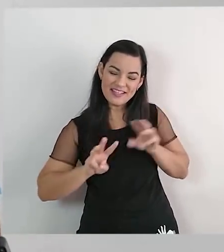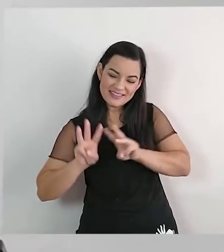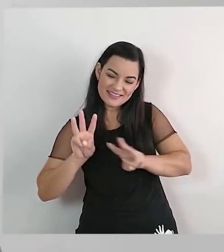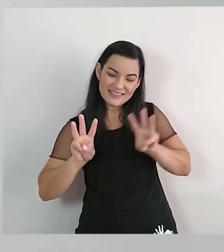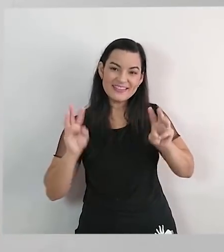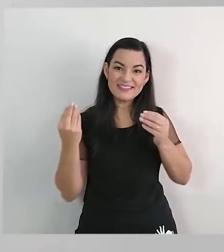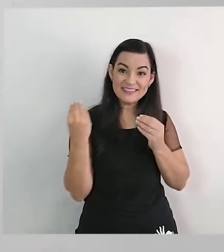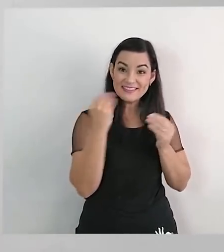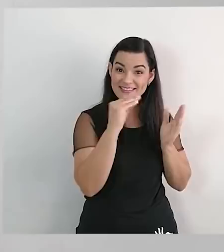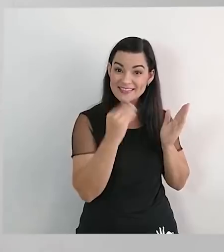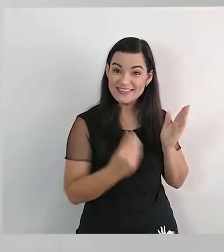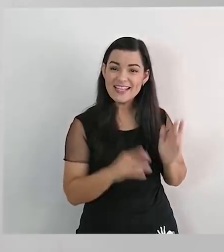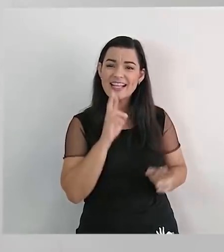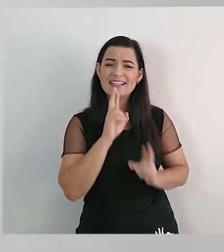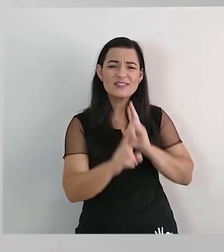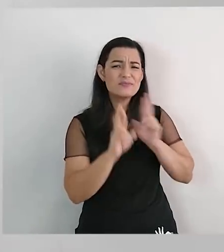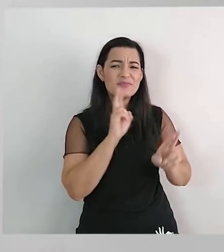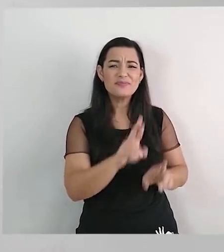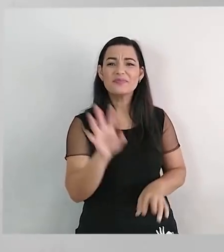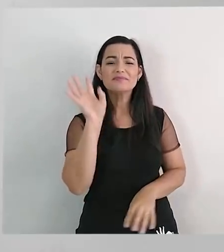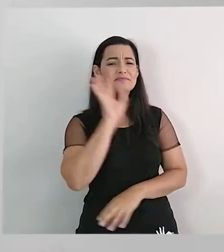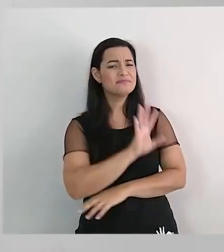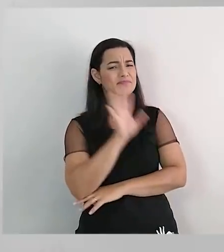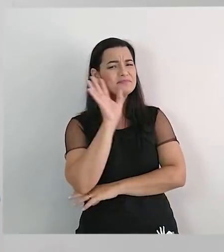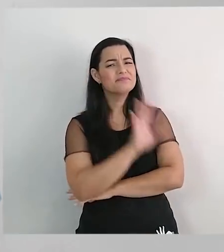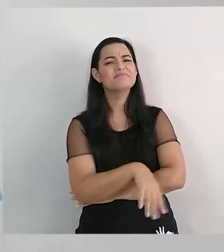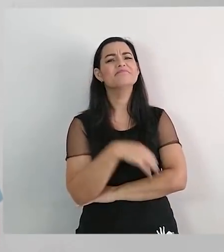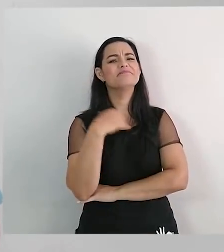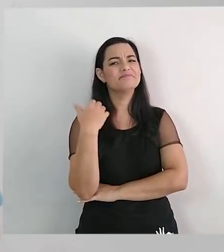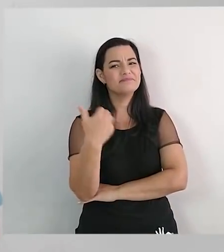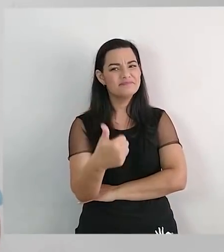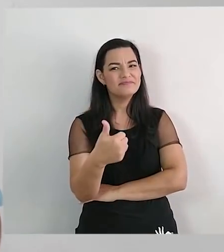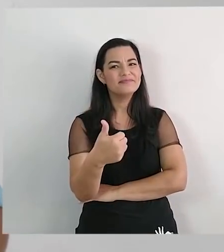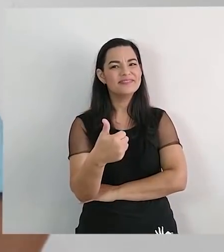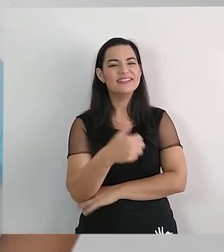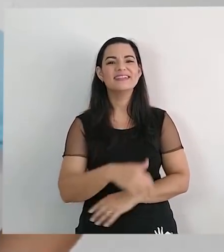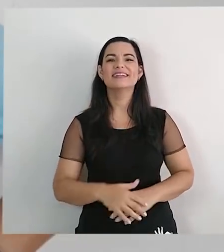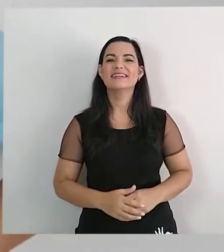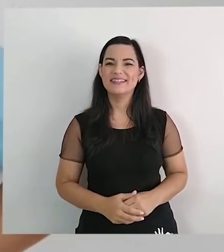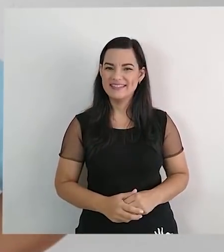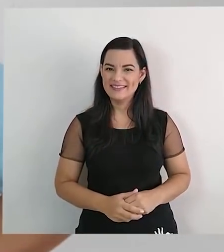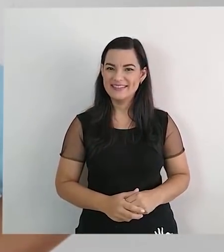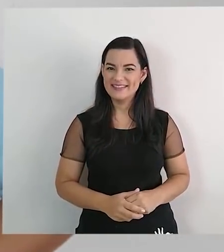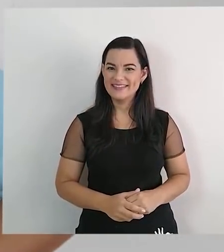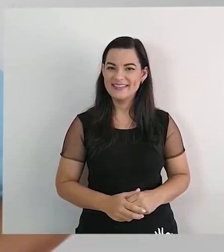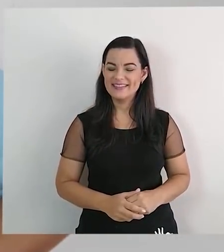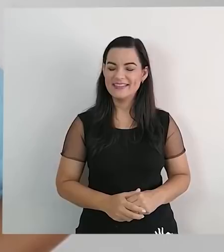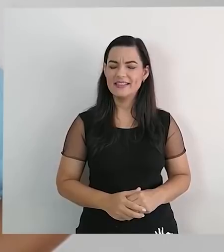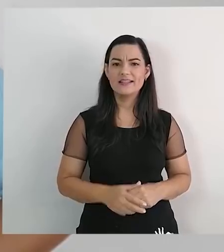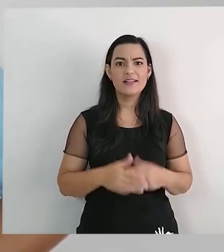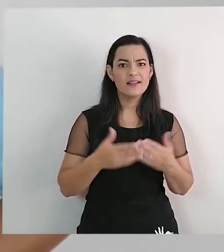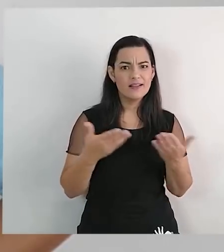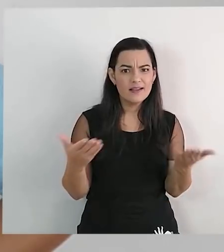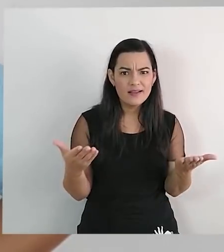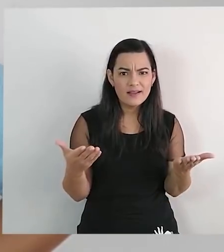deixaram respostas muito interessantes por lá. Você ainda não participou